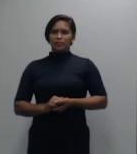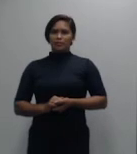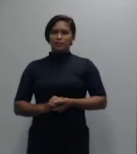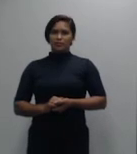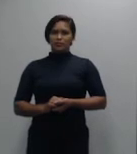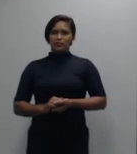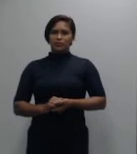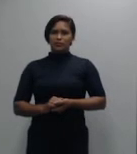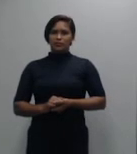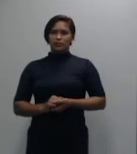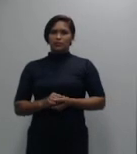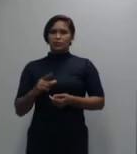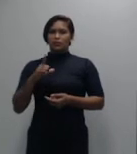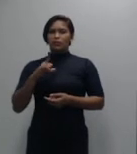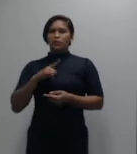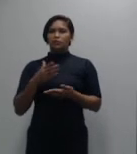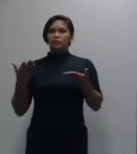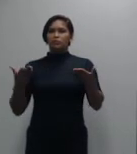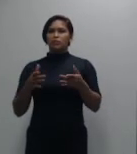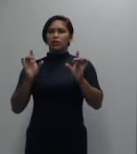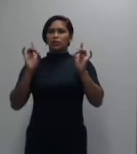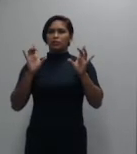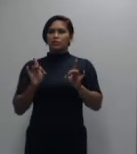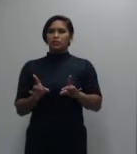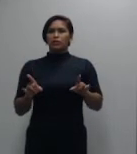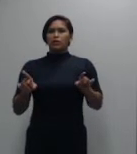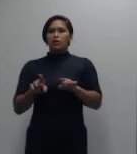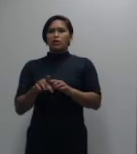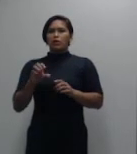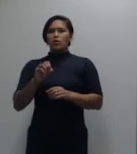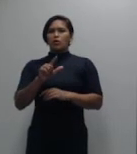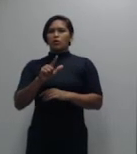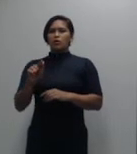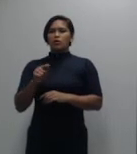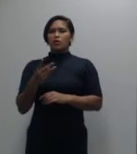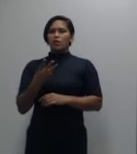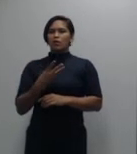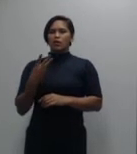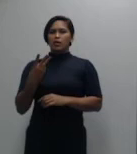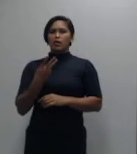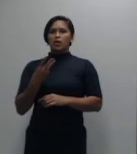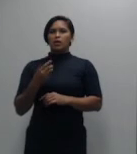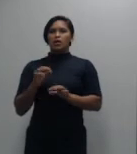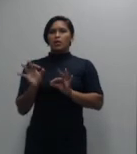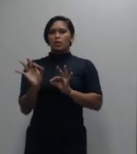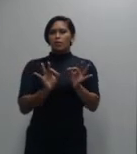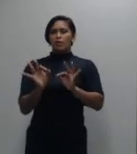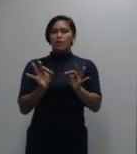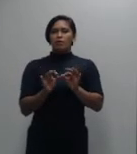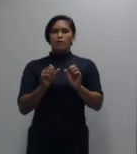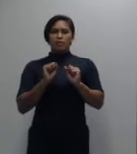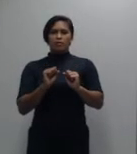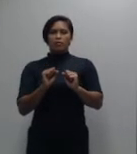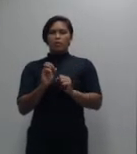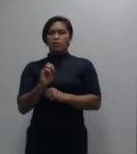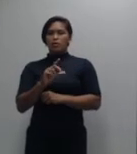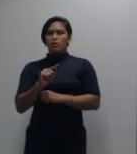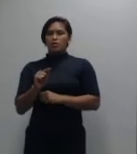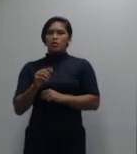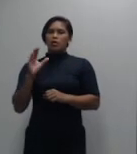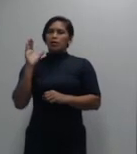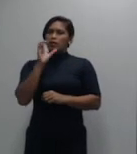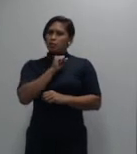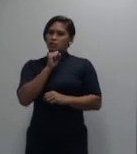nós temos aqui dando preferência Ministro og às três questões de ordem de você lesse se o questões hábitos